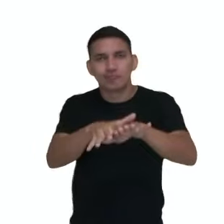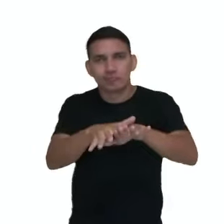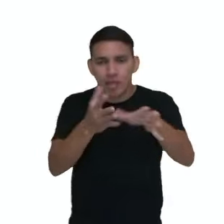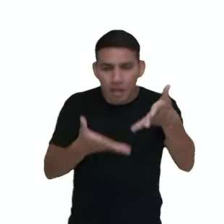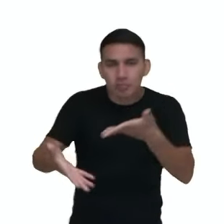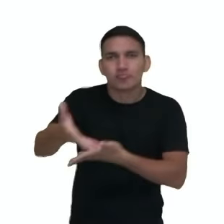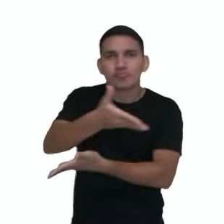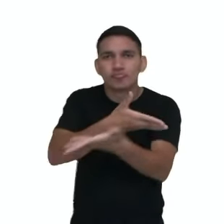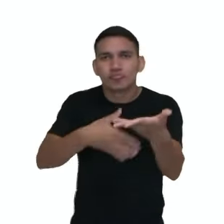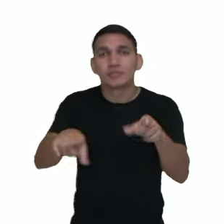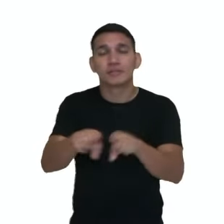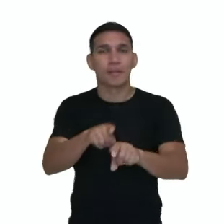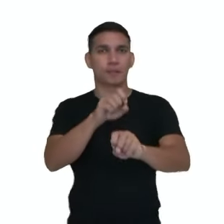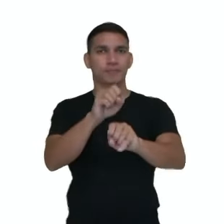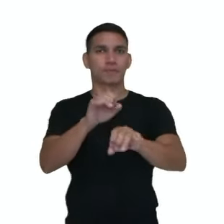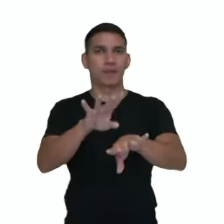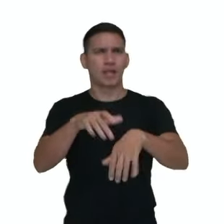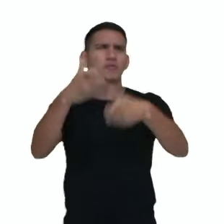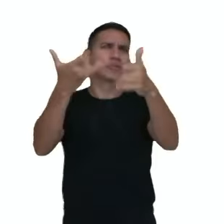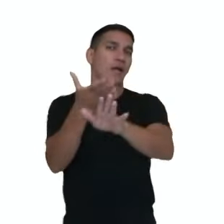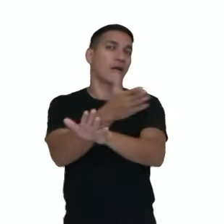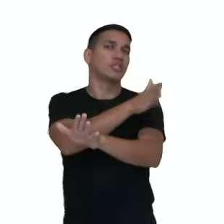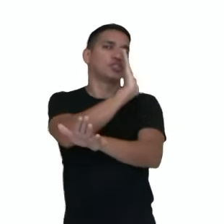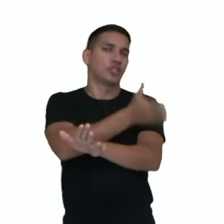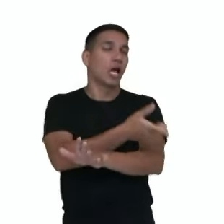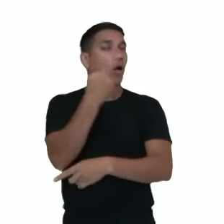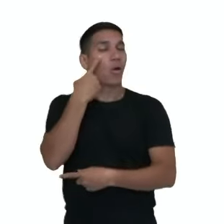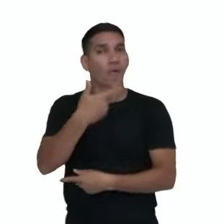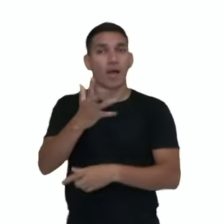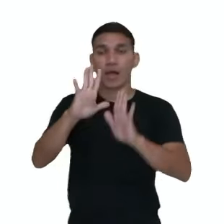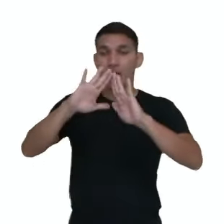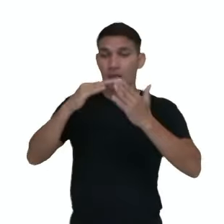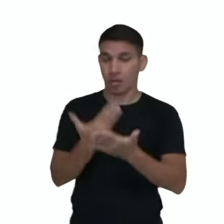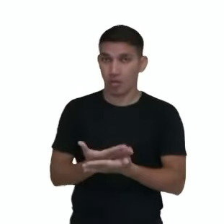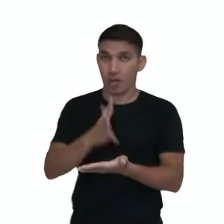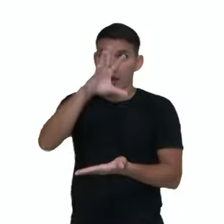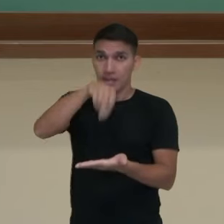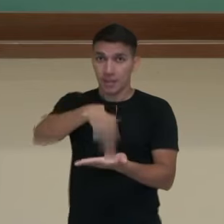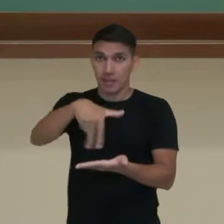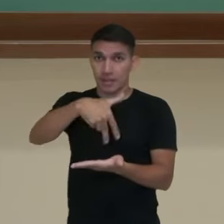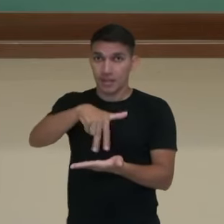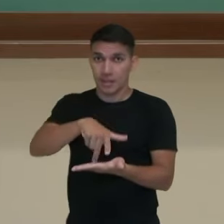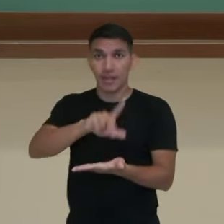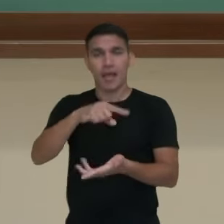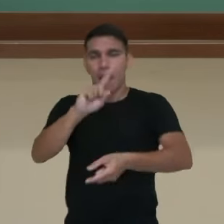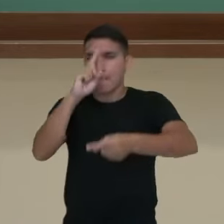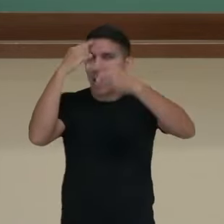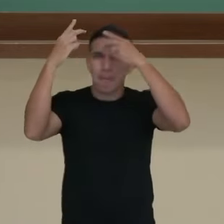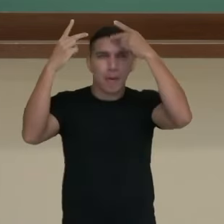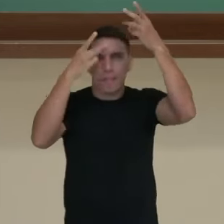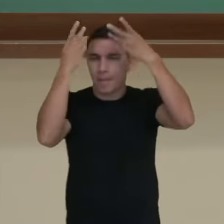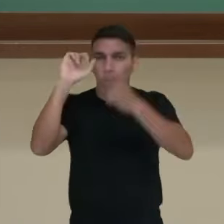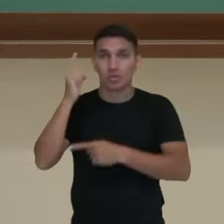e educar. Como eu falei para vocês, a dança na escola é a dança criativa. E o nosso